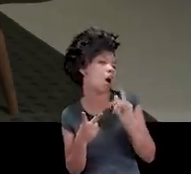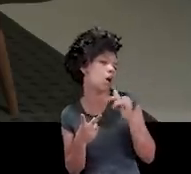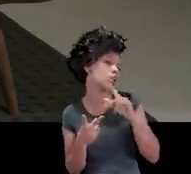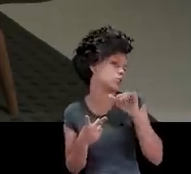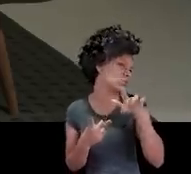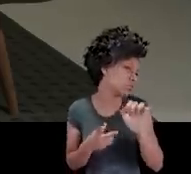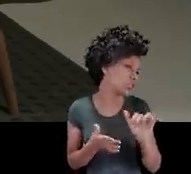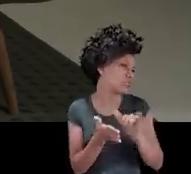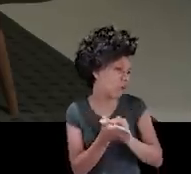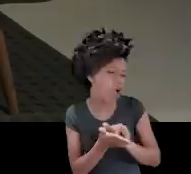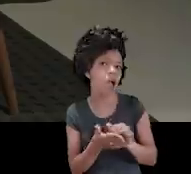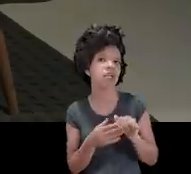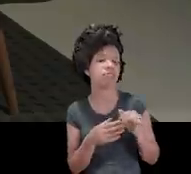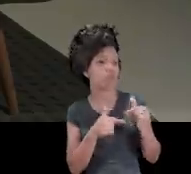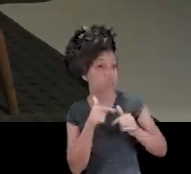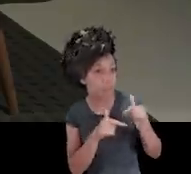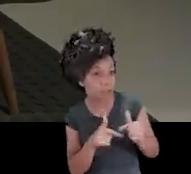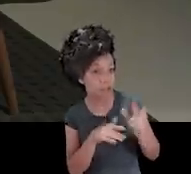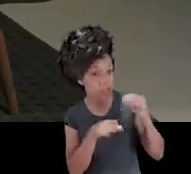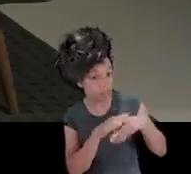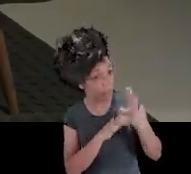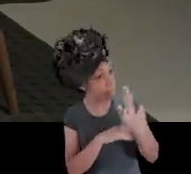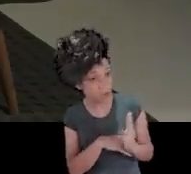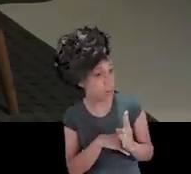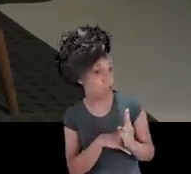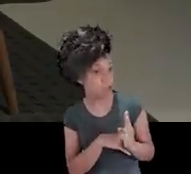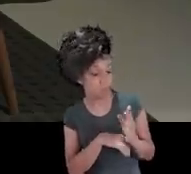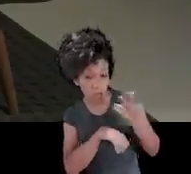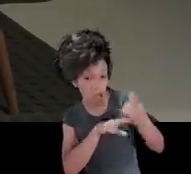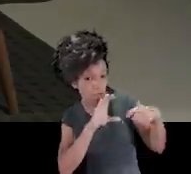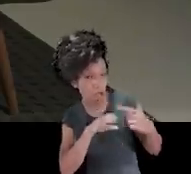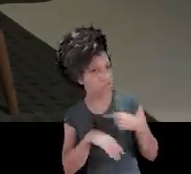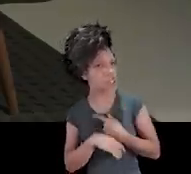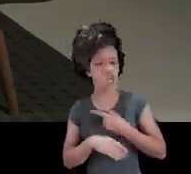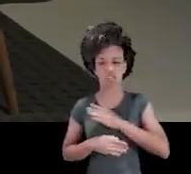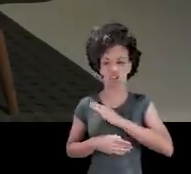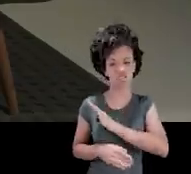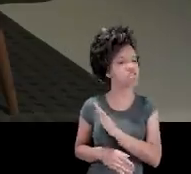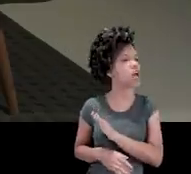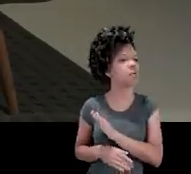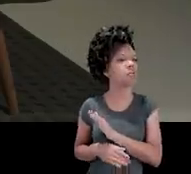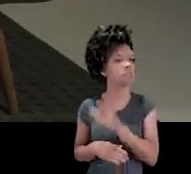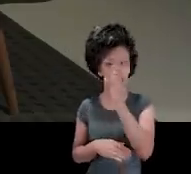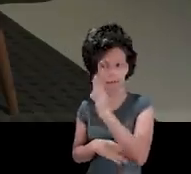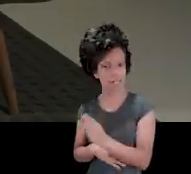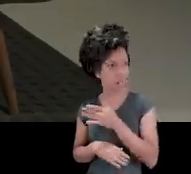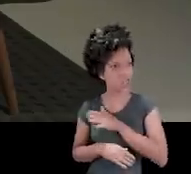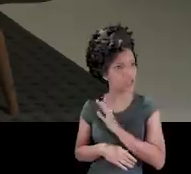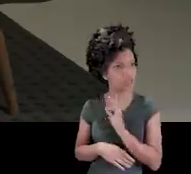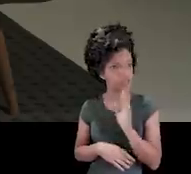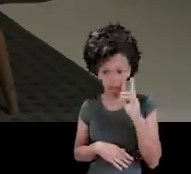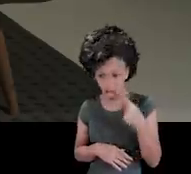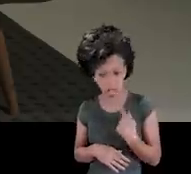trabalhando nos bastidores, os diretores de câmera, são brasileiros. E nós negamos a nossa brasilidade, nós negamos a nós